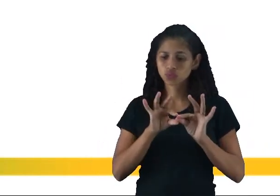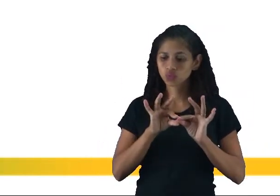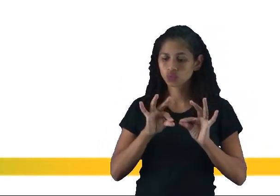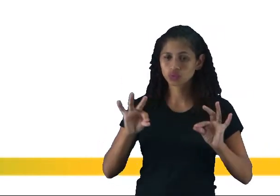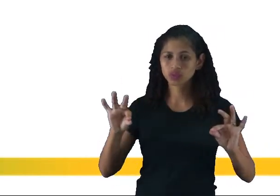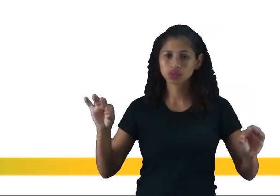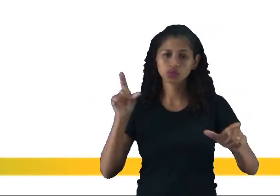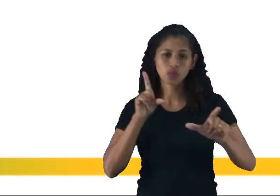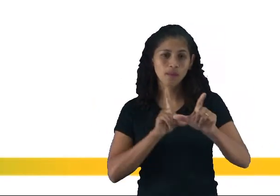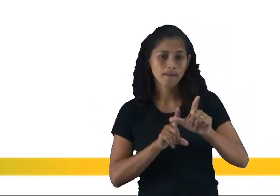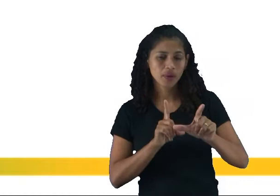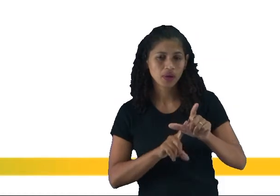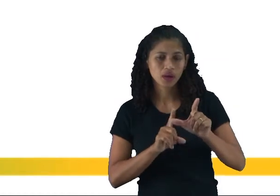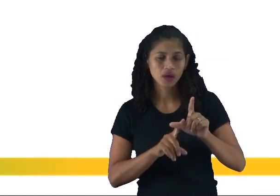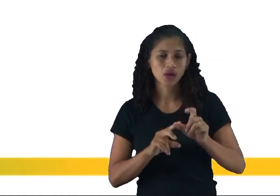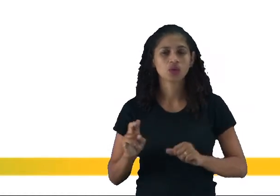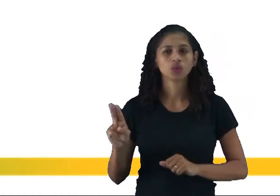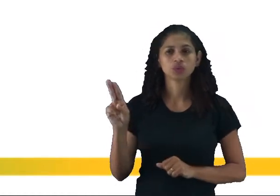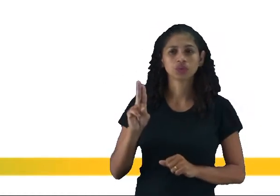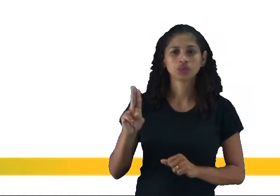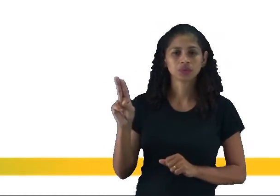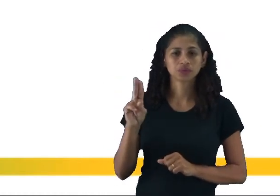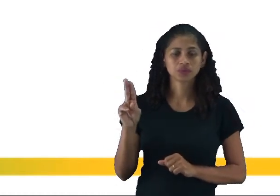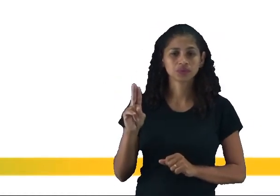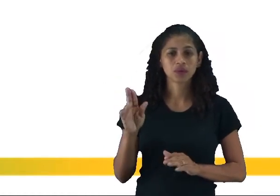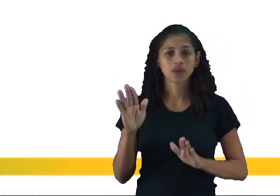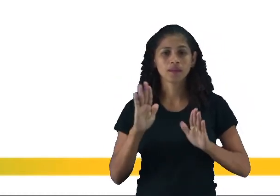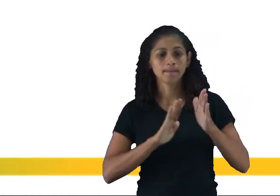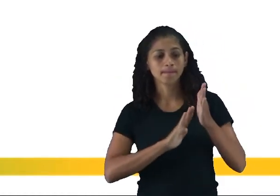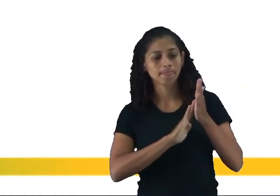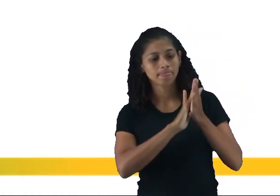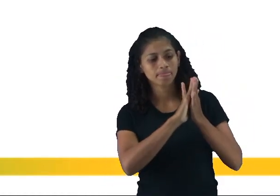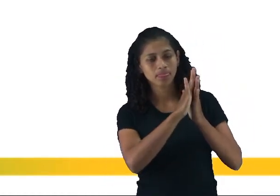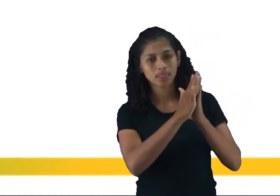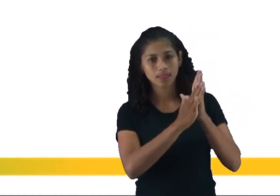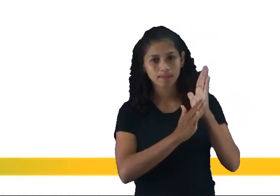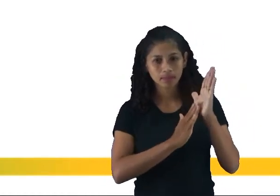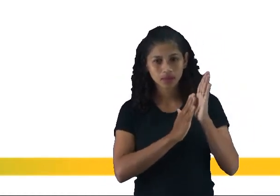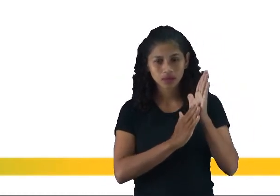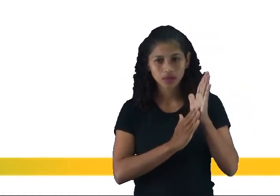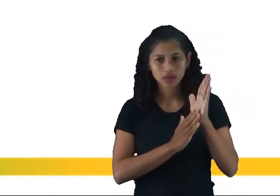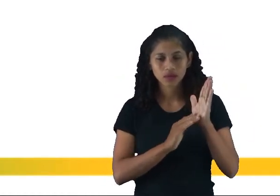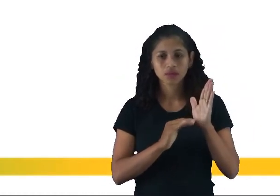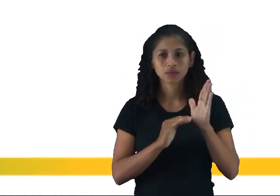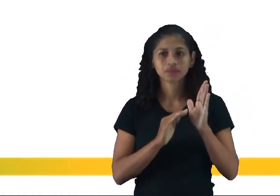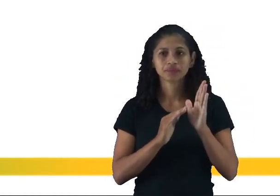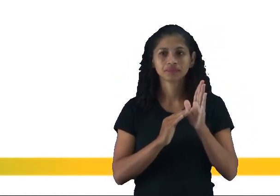do pé, utilizavam também a largura da mão,